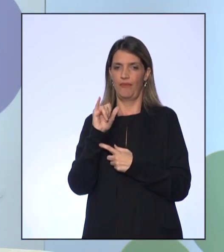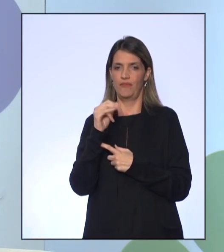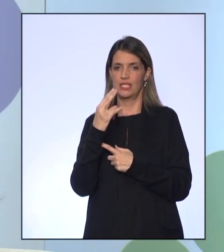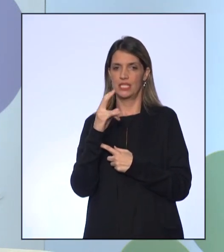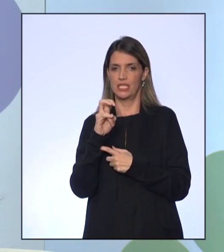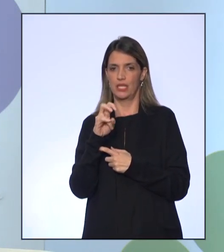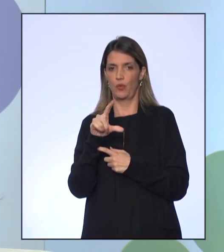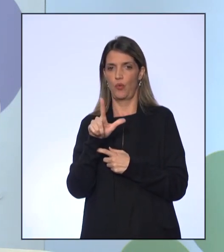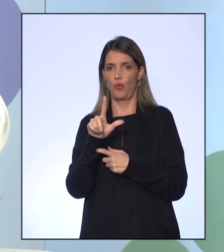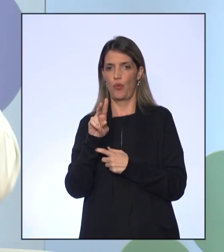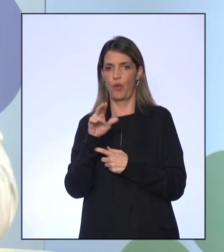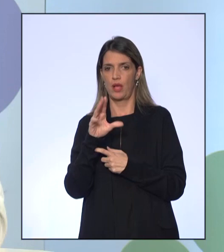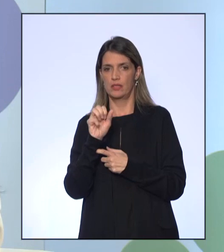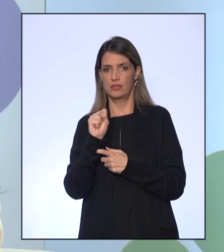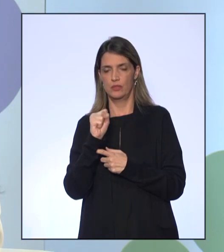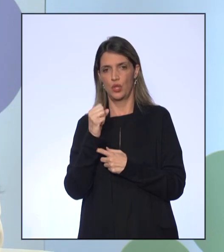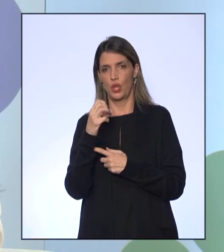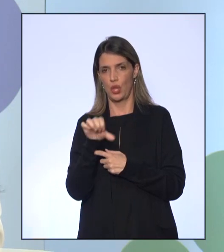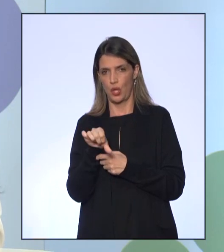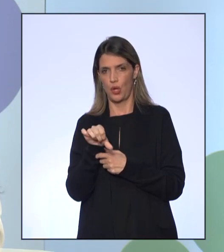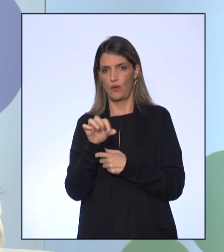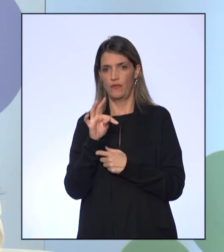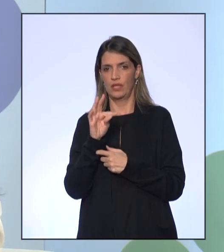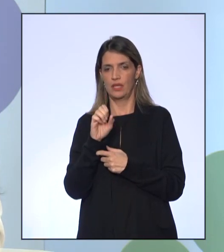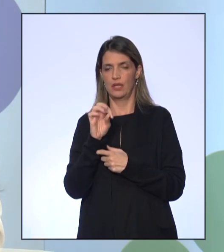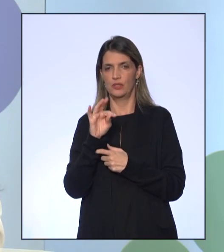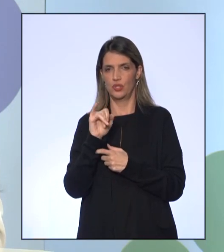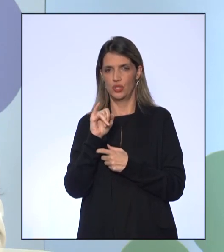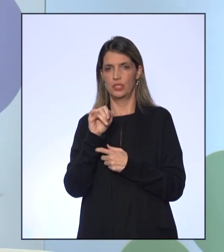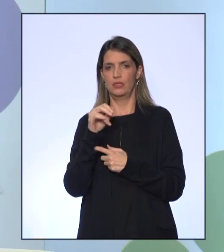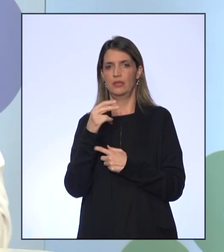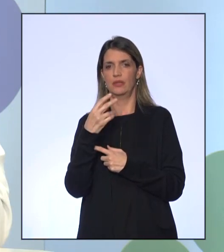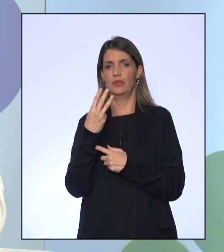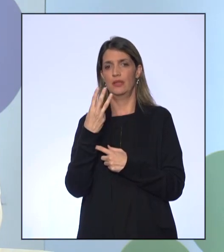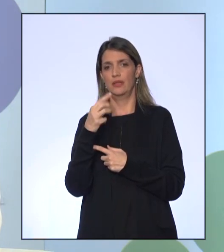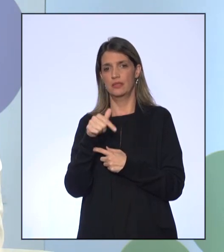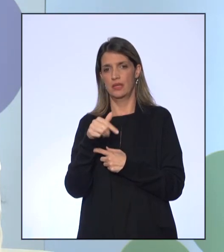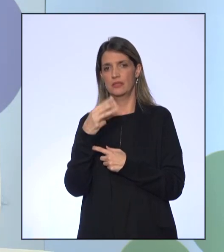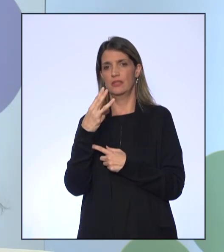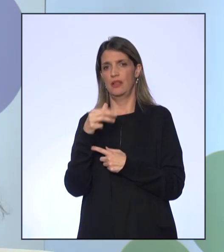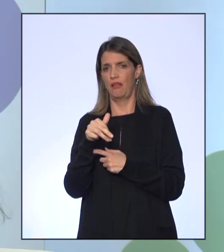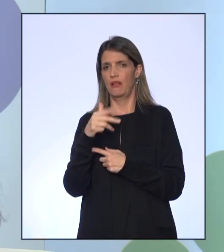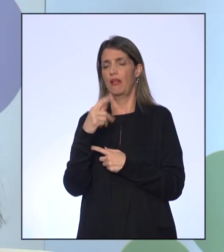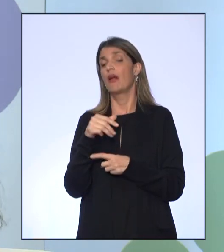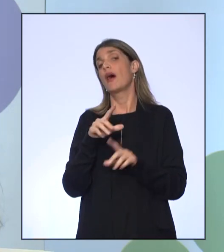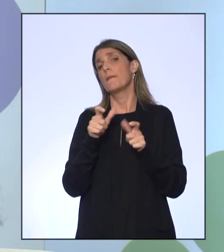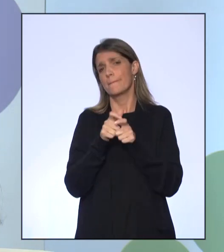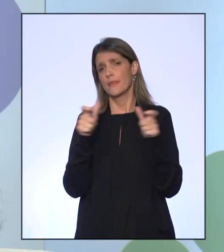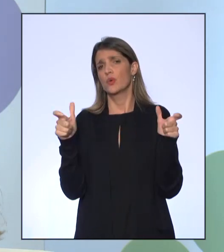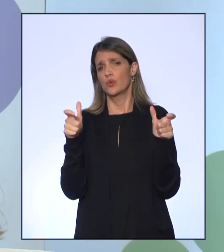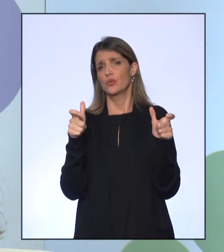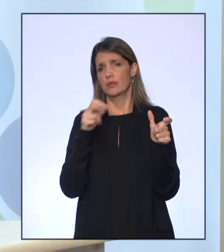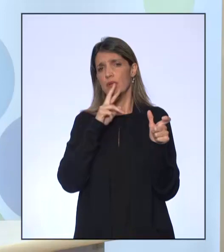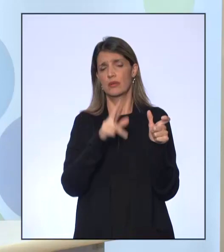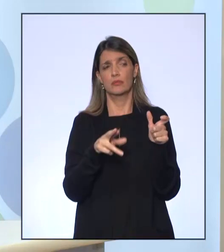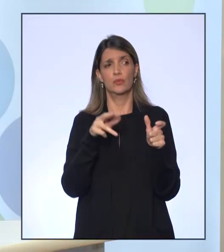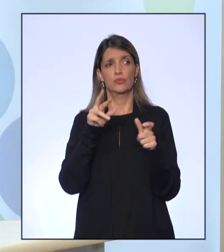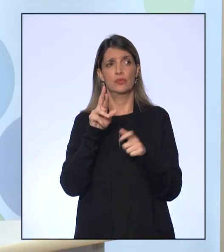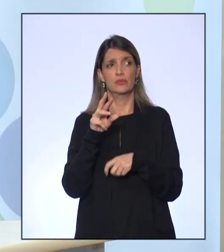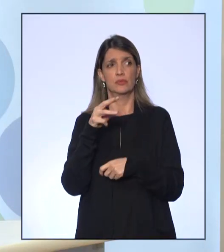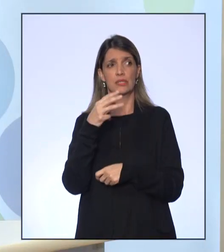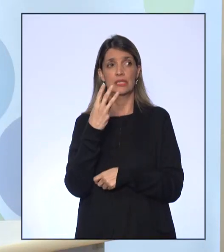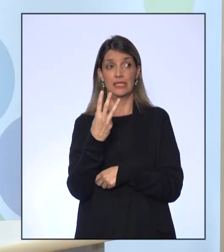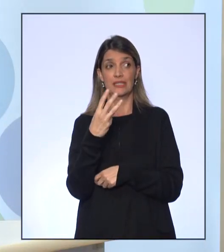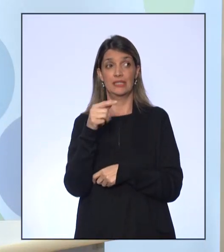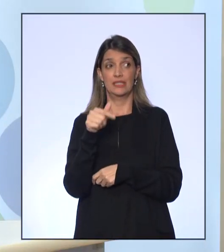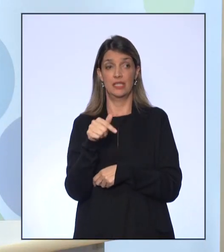9, Tatiana 37, Aline 37. Muitos responderam 37. 37? 37.